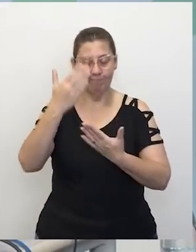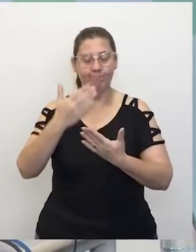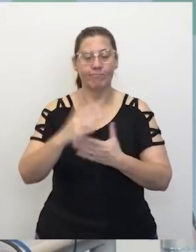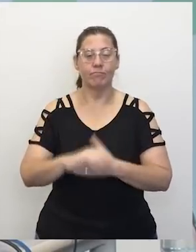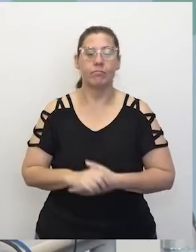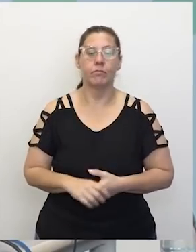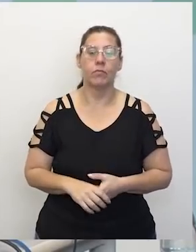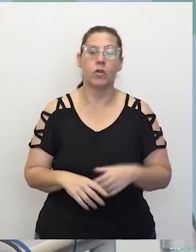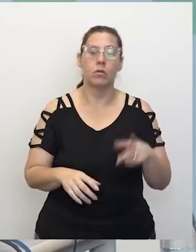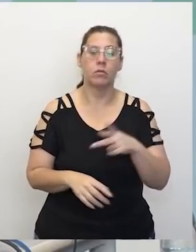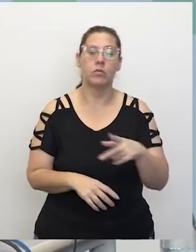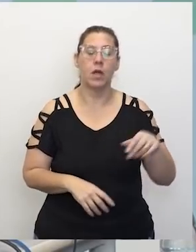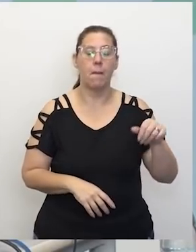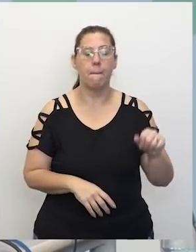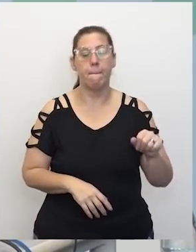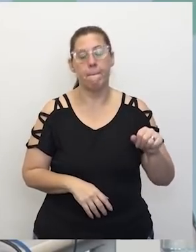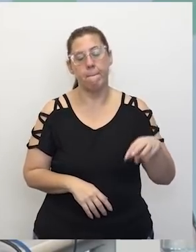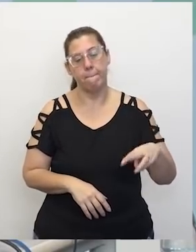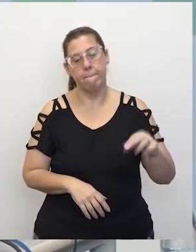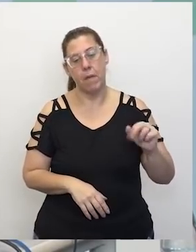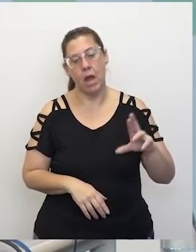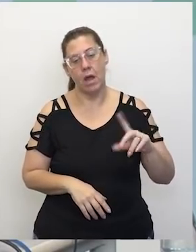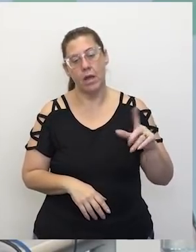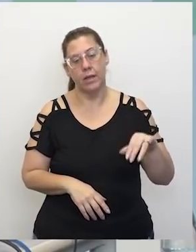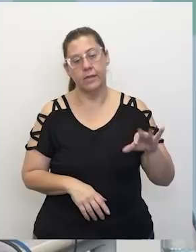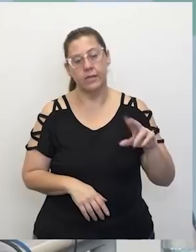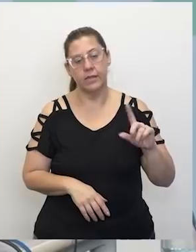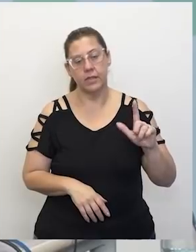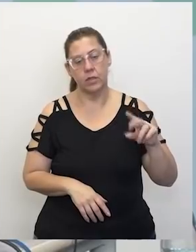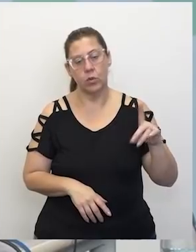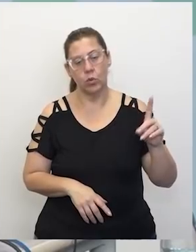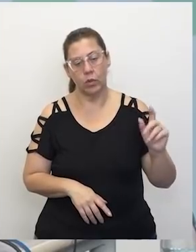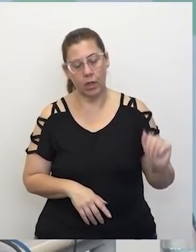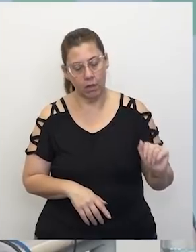Professora Mara Isilda, ela mandou um comentário aqui